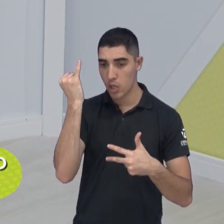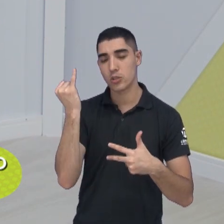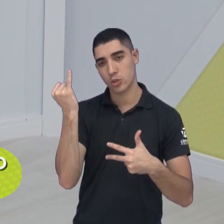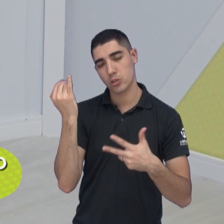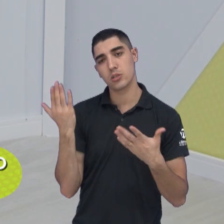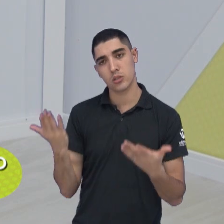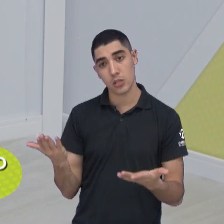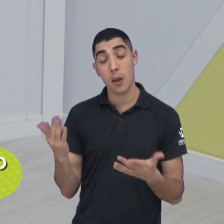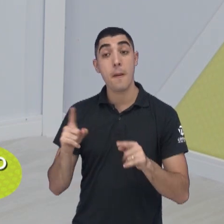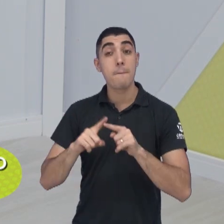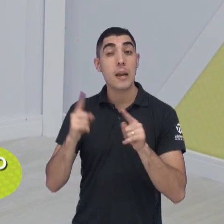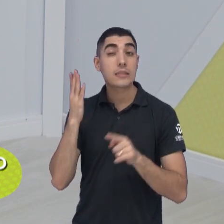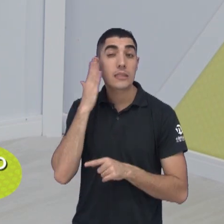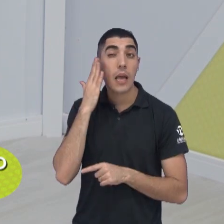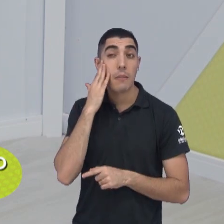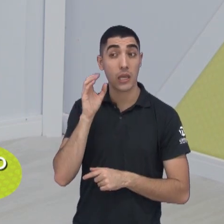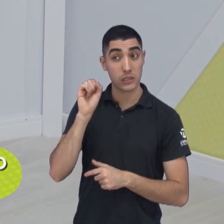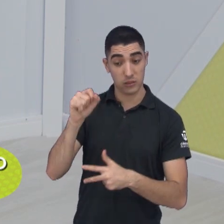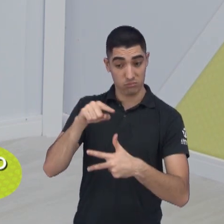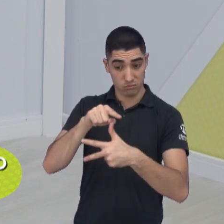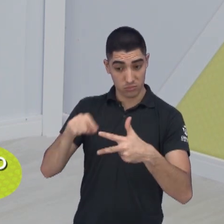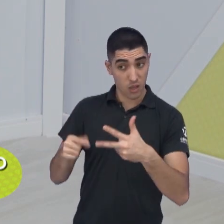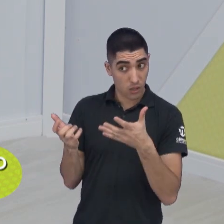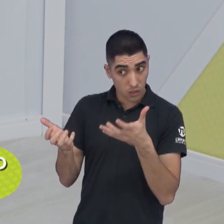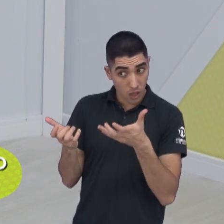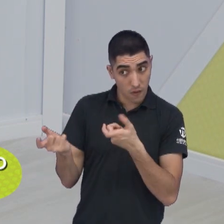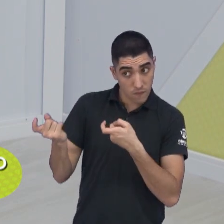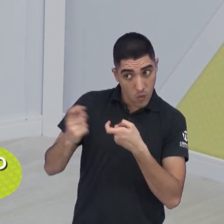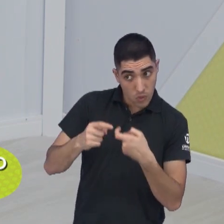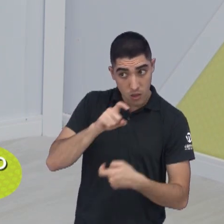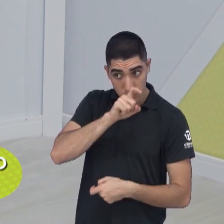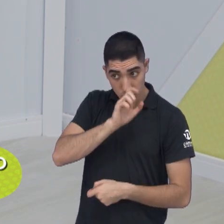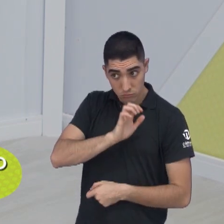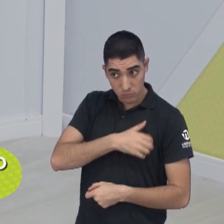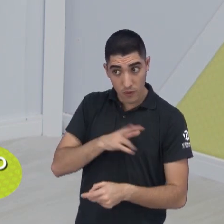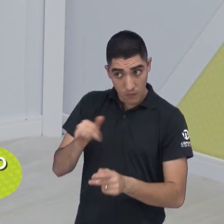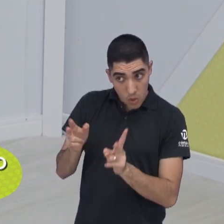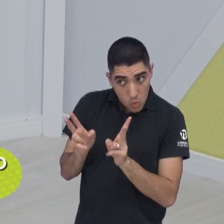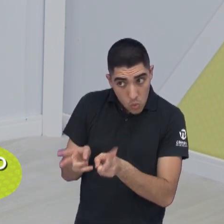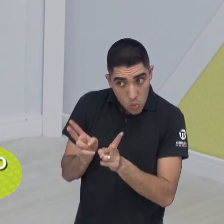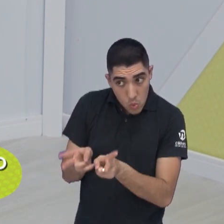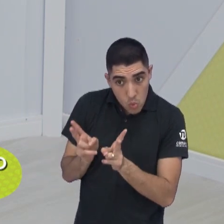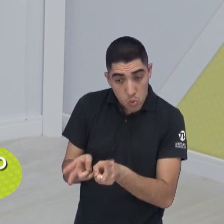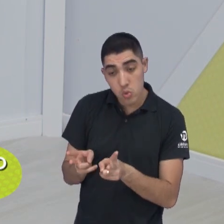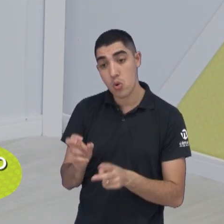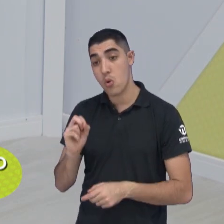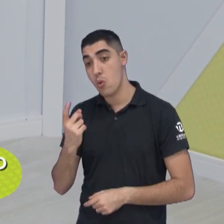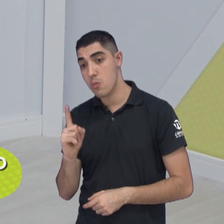tem que ver se o jogador realmente vai querer voltar, quer permanecer, se vai se enquadrar no